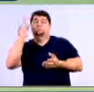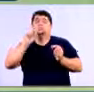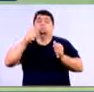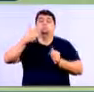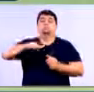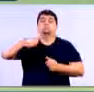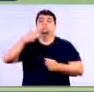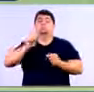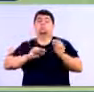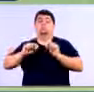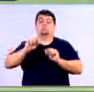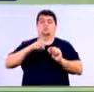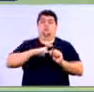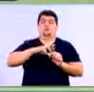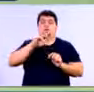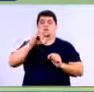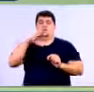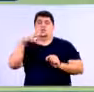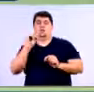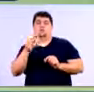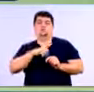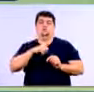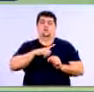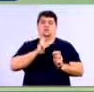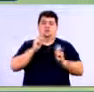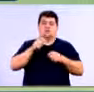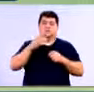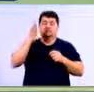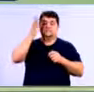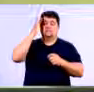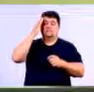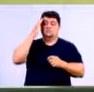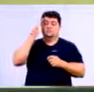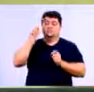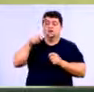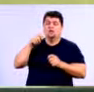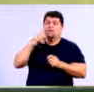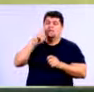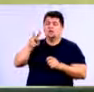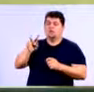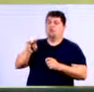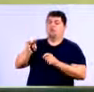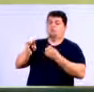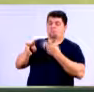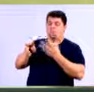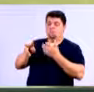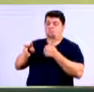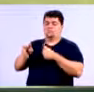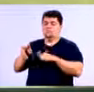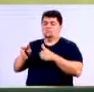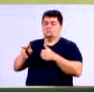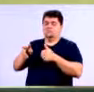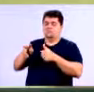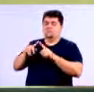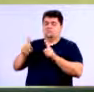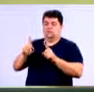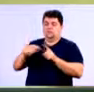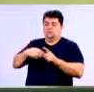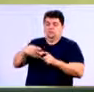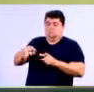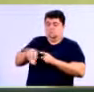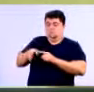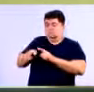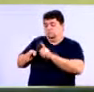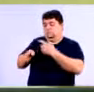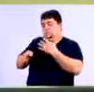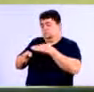incerteza está na ideia de que risco é uma coisa que você pode calcular, você pode medir e você pode tentar se defender. Você pode tentar se defender, por exemplo,